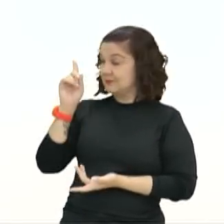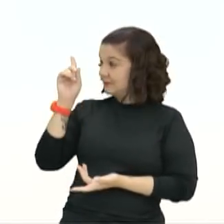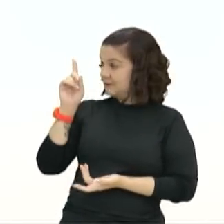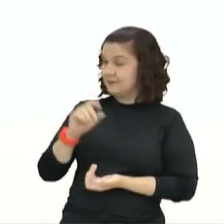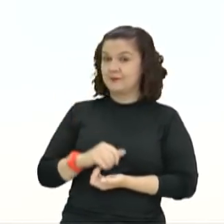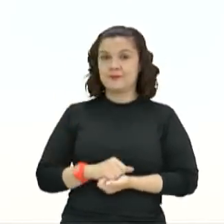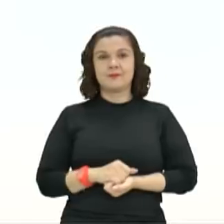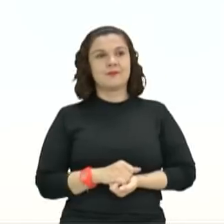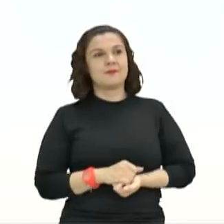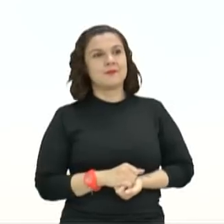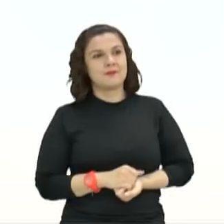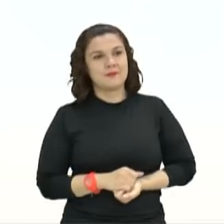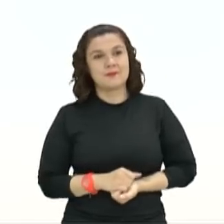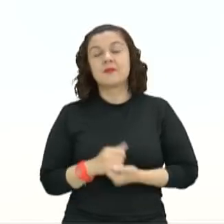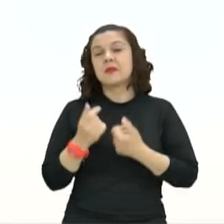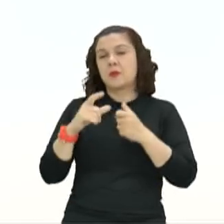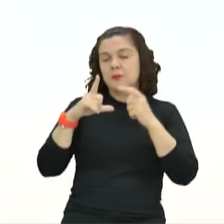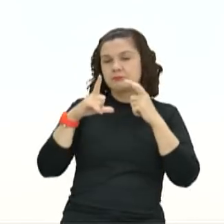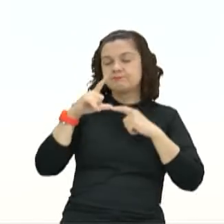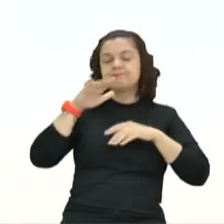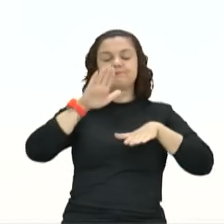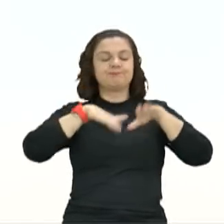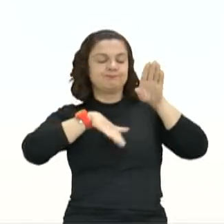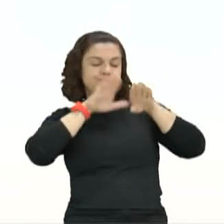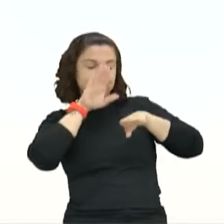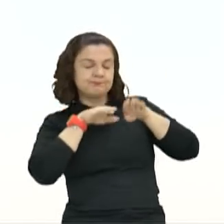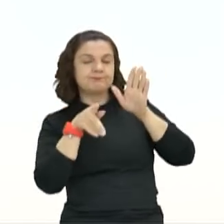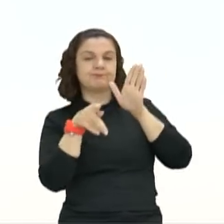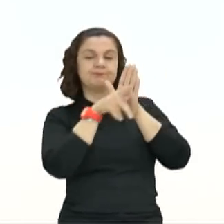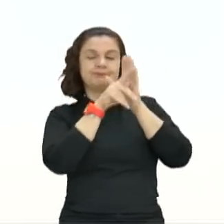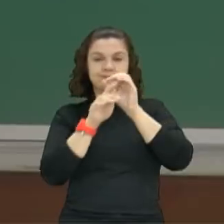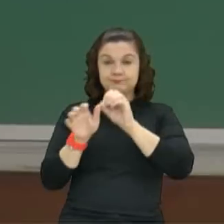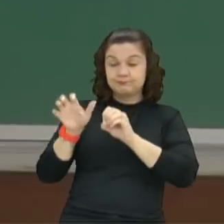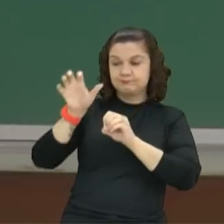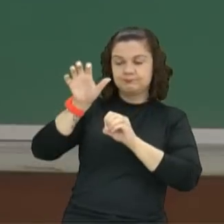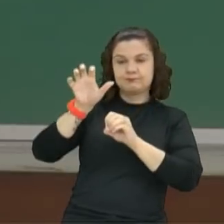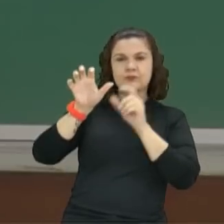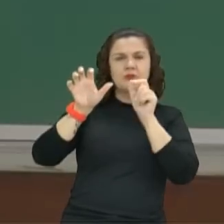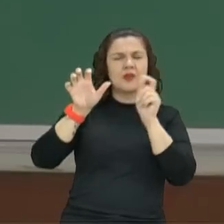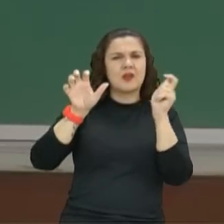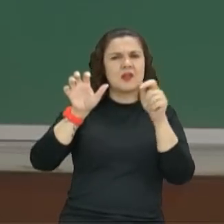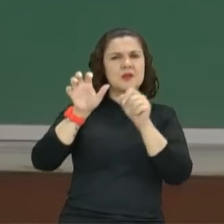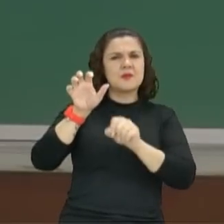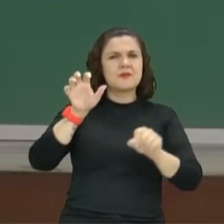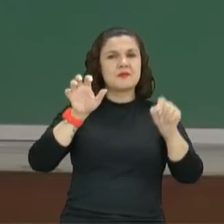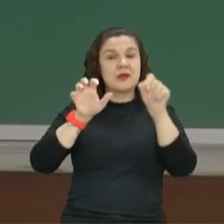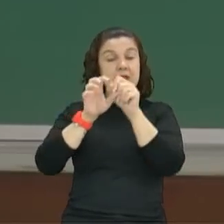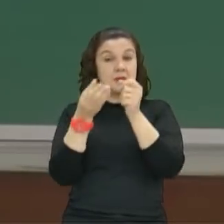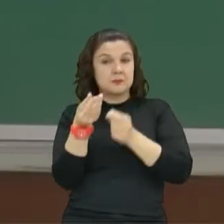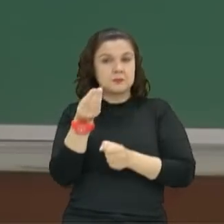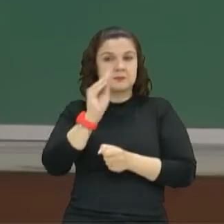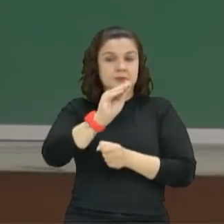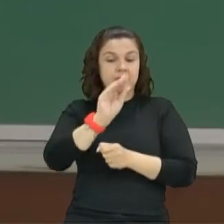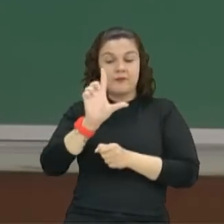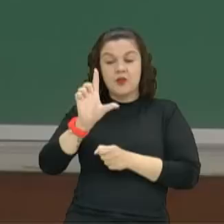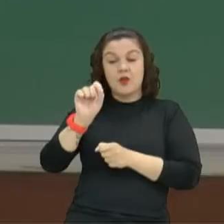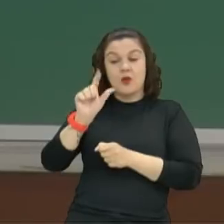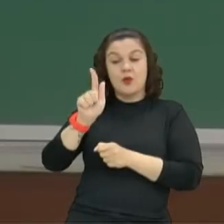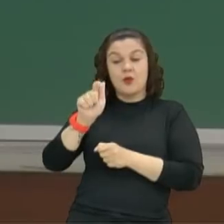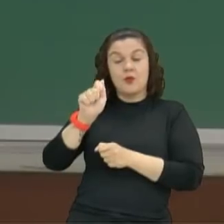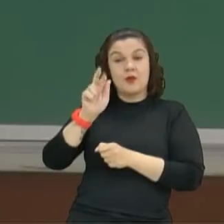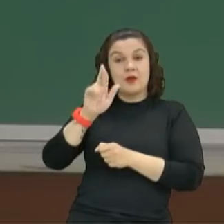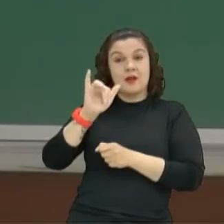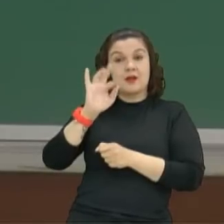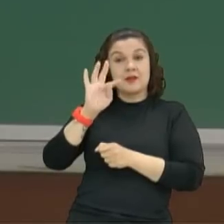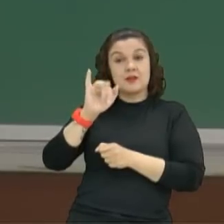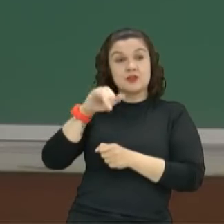Como eu tenho uma variável como expoente, então o que que eu posso fazer? Eu aplico logaritmo tanto